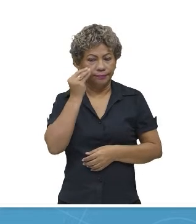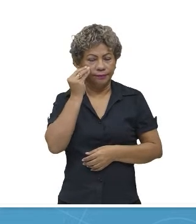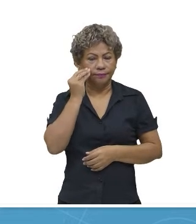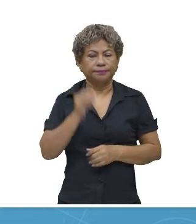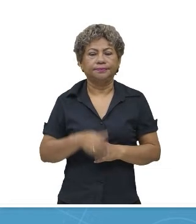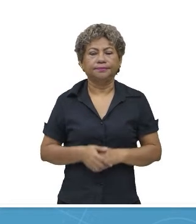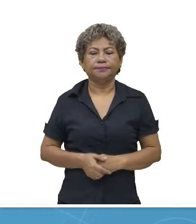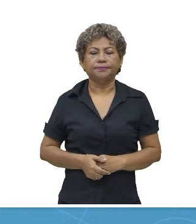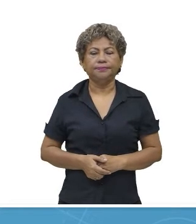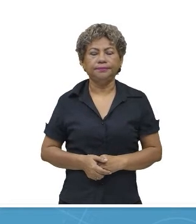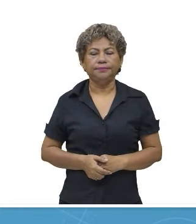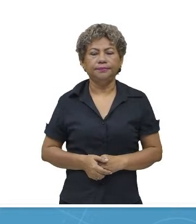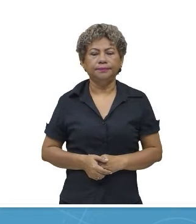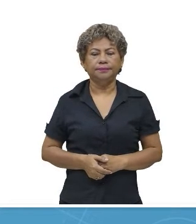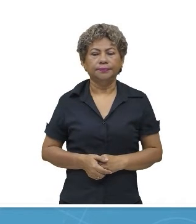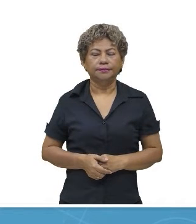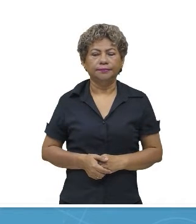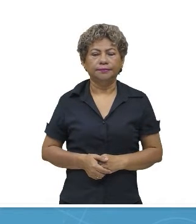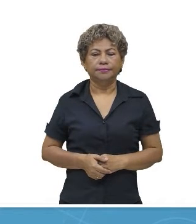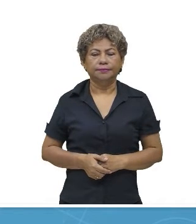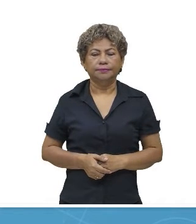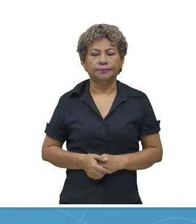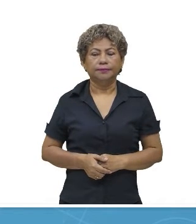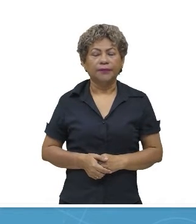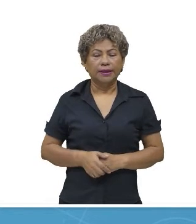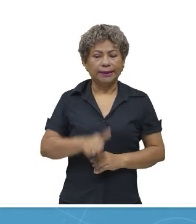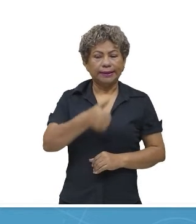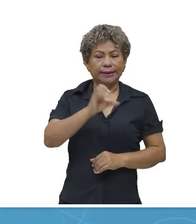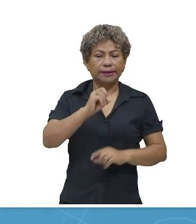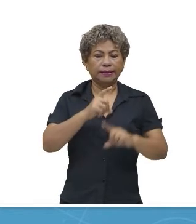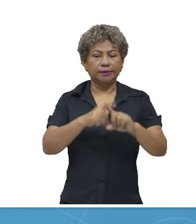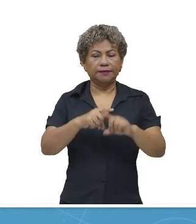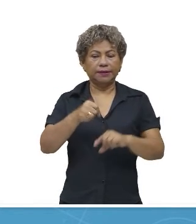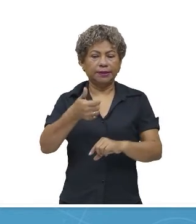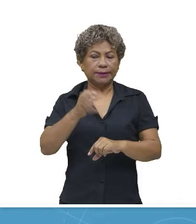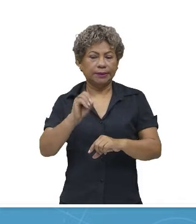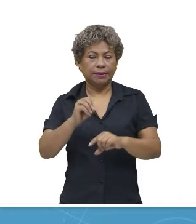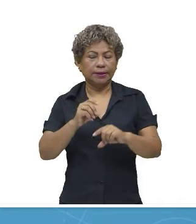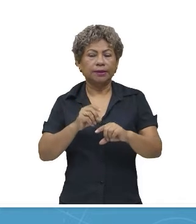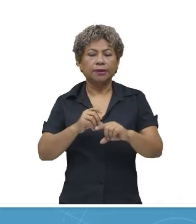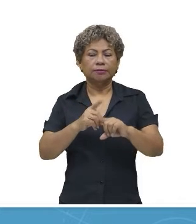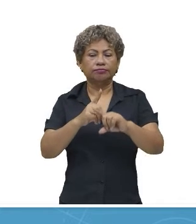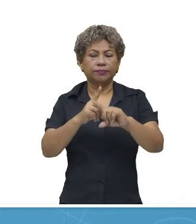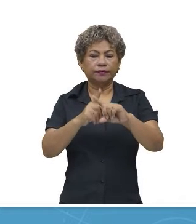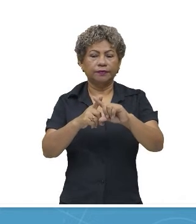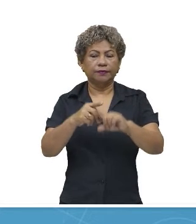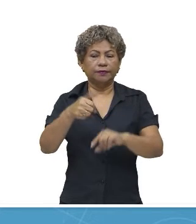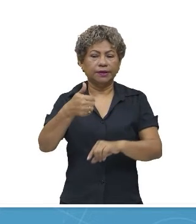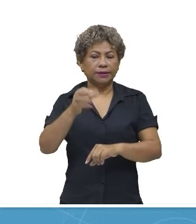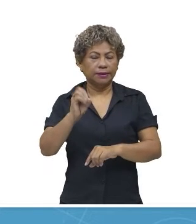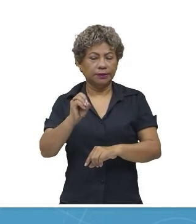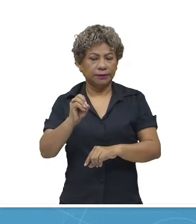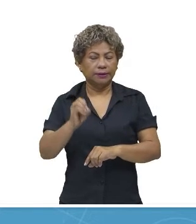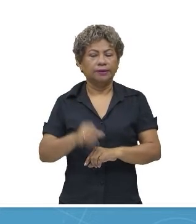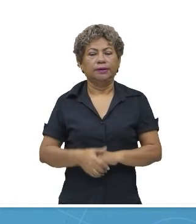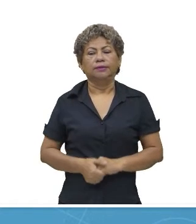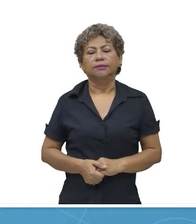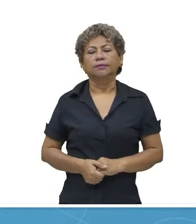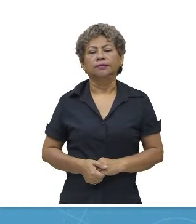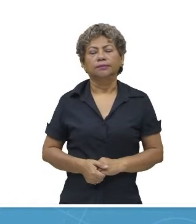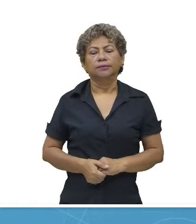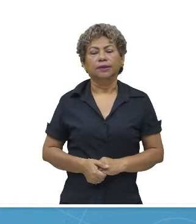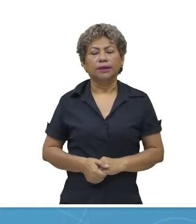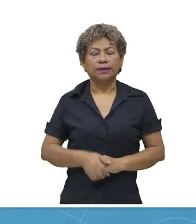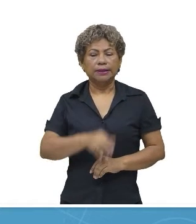10 elevado a 3? É 10 vezes 10 vezes 10. Então, a gente repete um aqui em cima. 10 elevado a